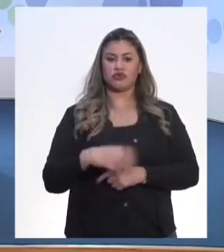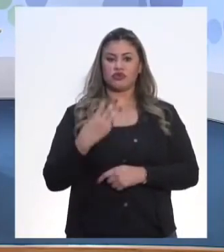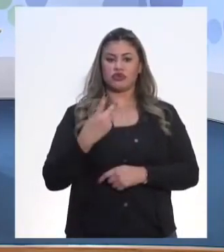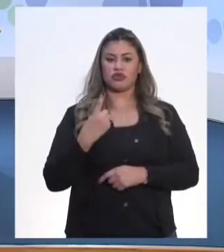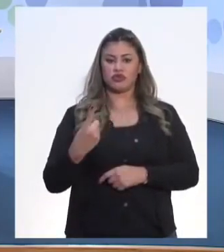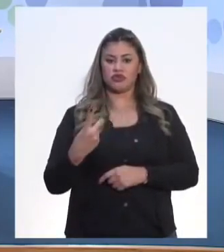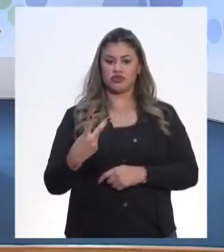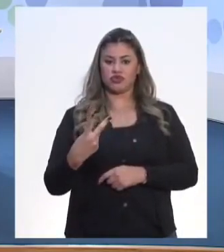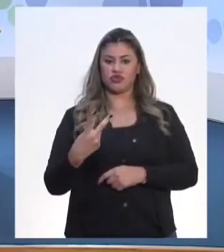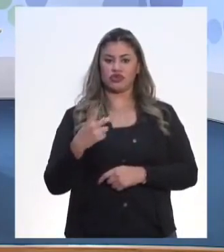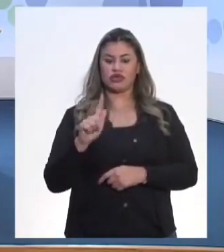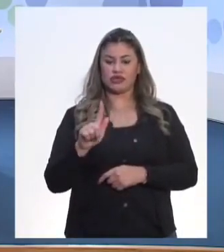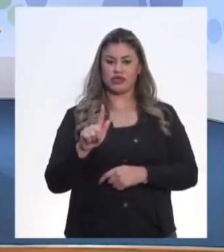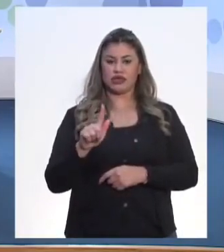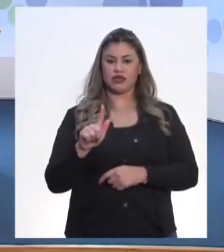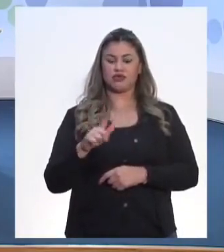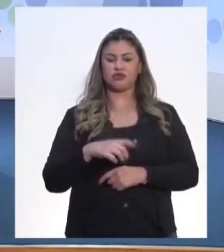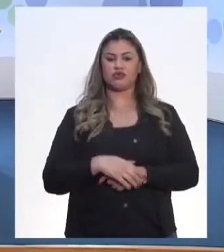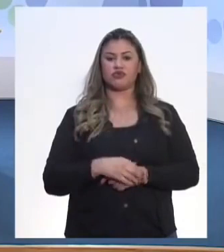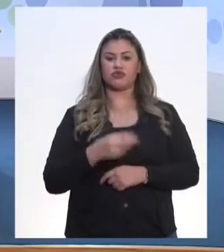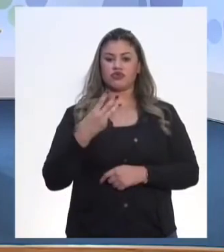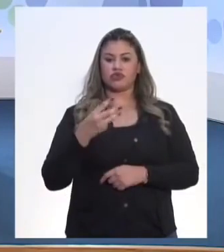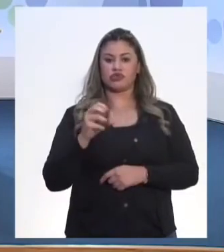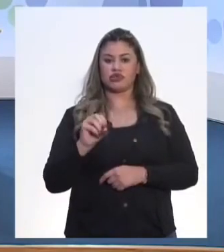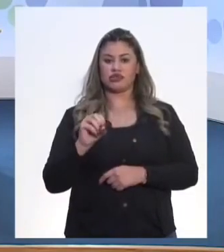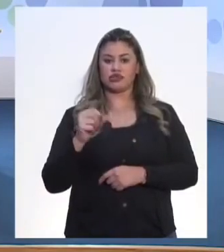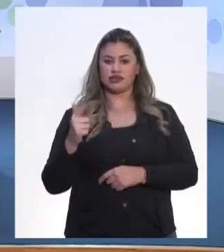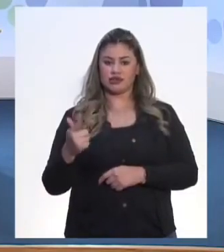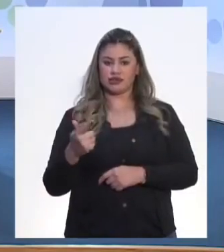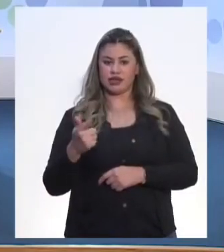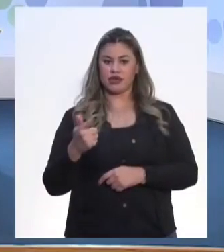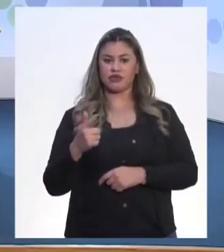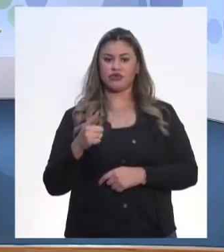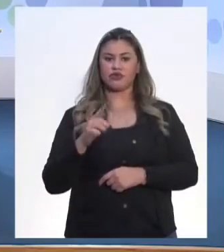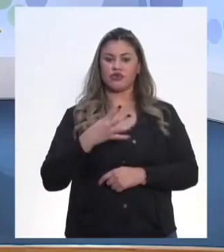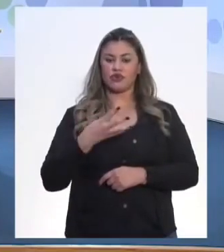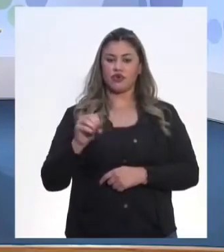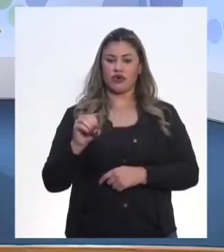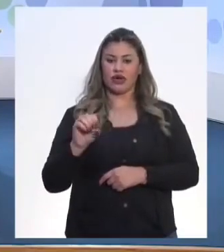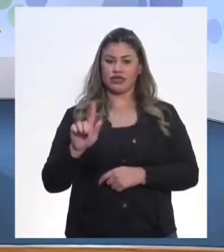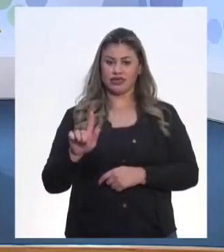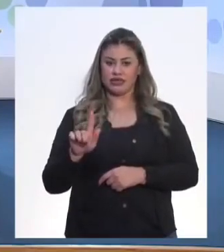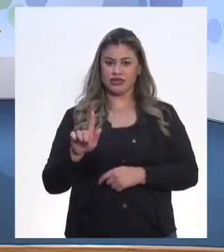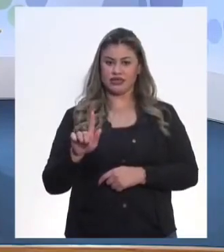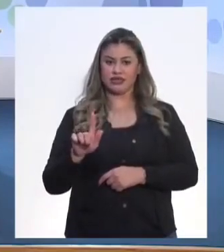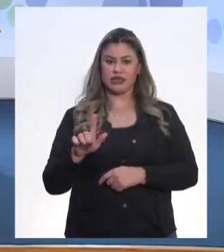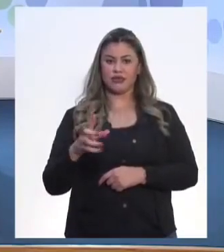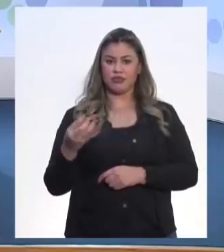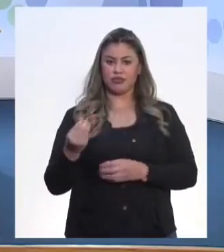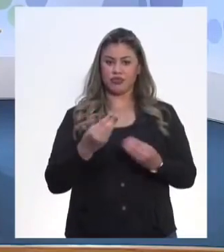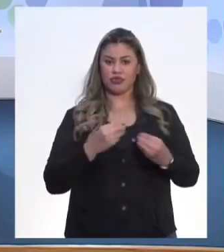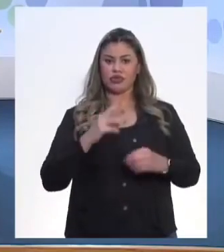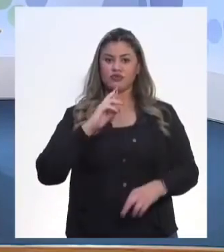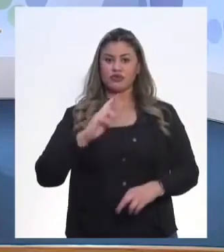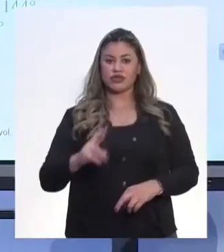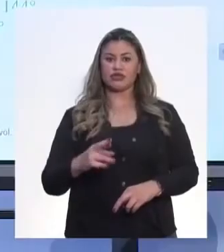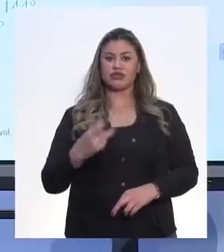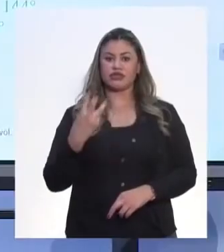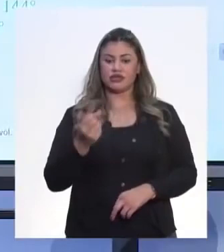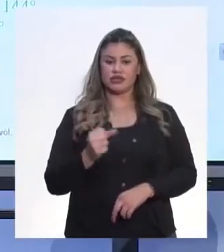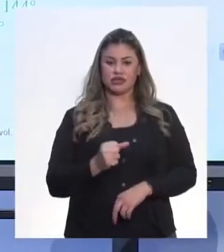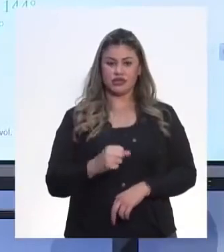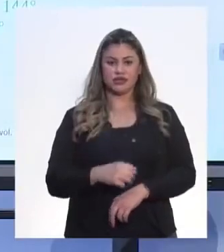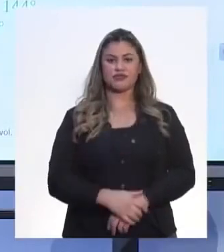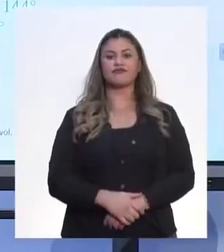com interrogação, 30 graus, 40, mas a maioria colocou 36. Beleza, boa, isso